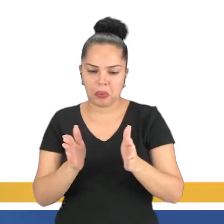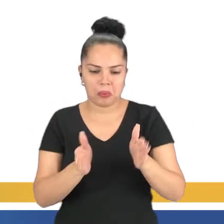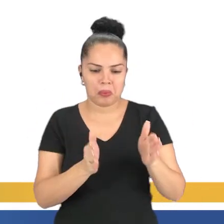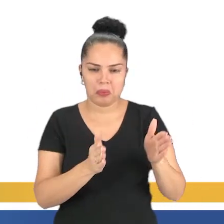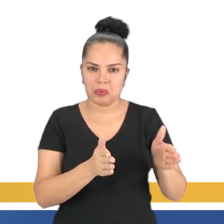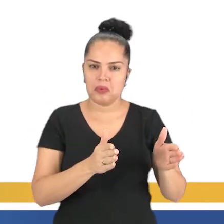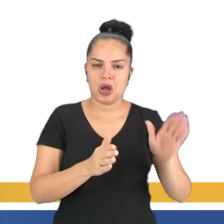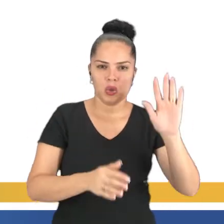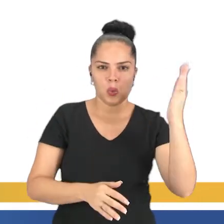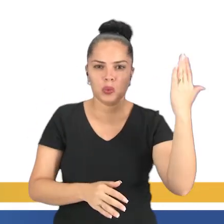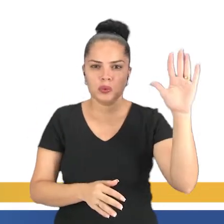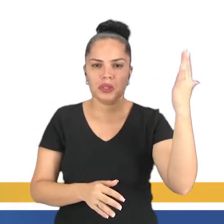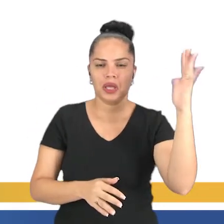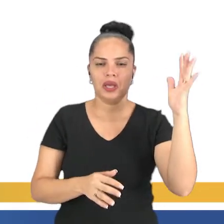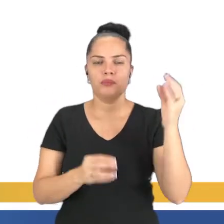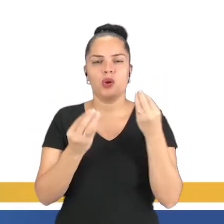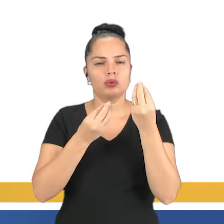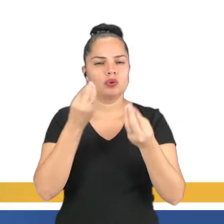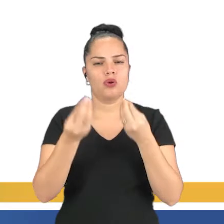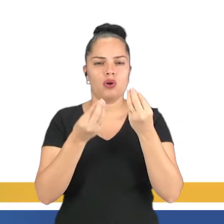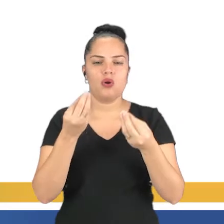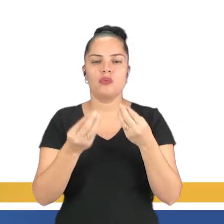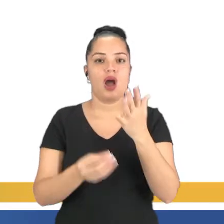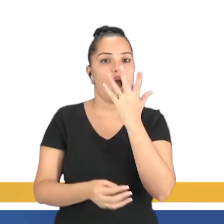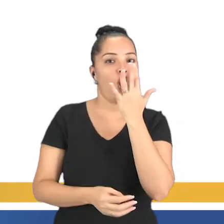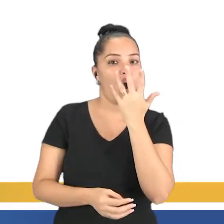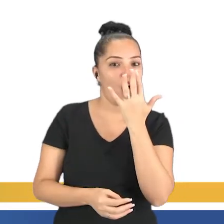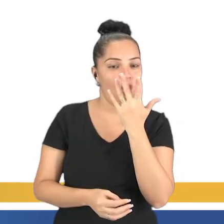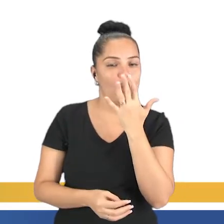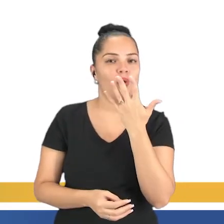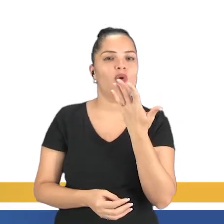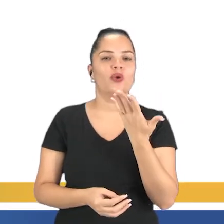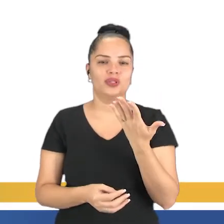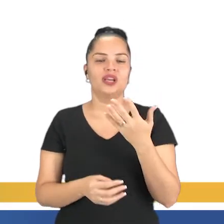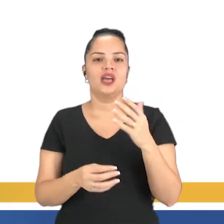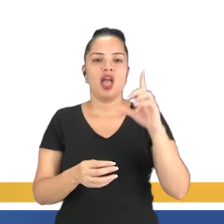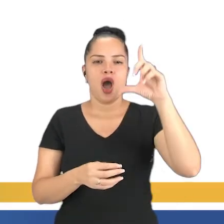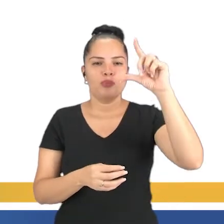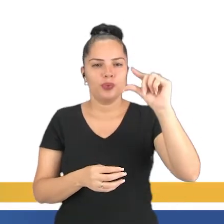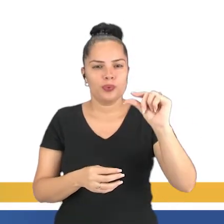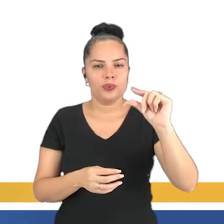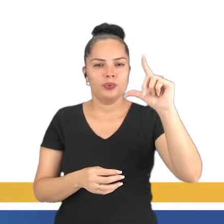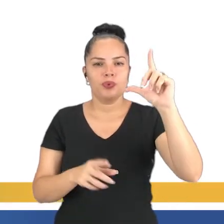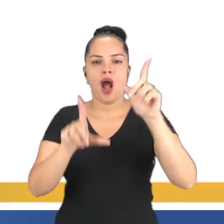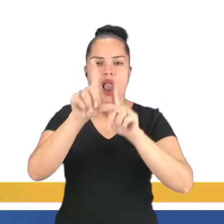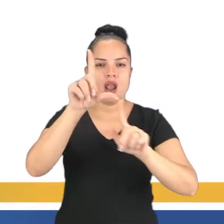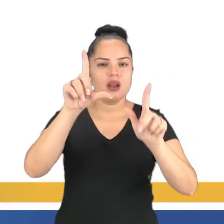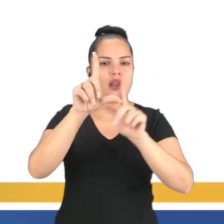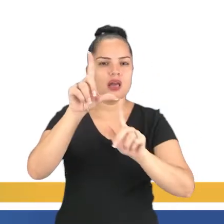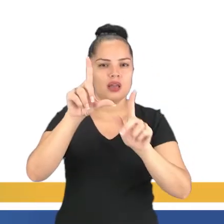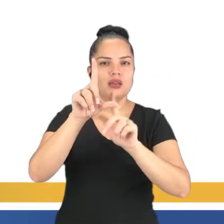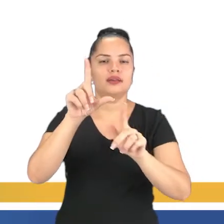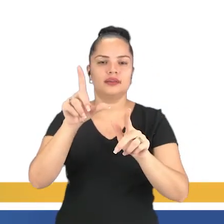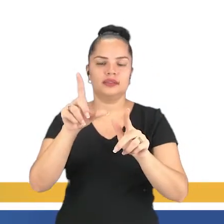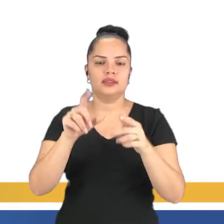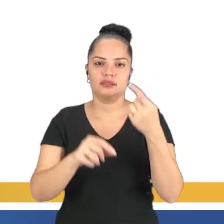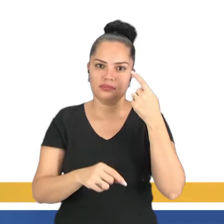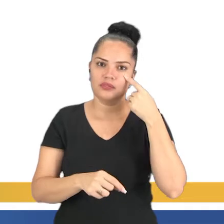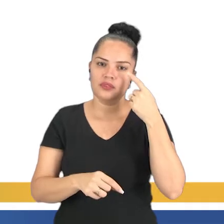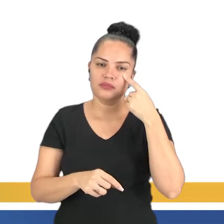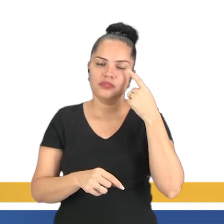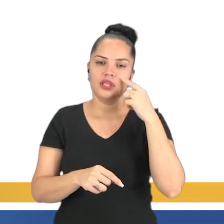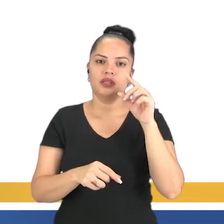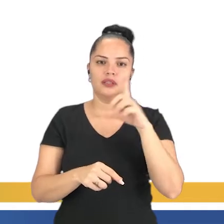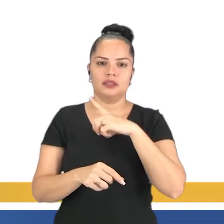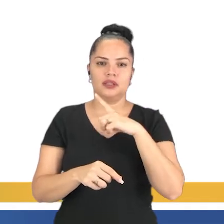infográfico? Olha que devemos observar, né? As cores, como já foi dito, o tamanho da letra. Vejamos então. Uma linha